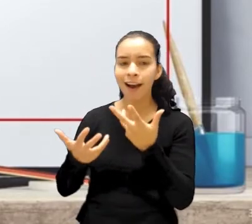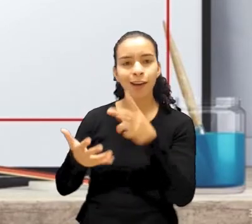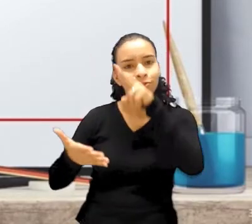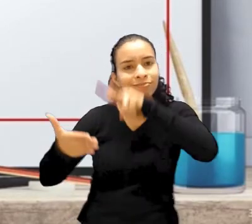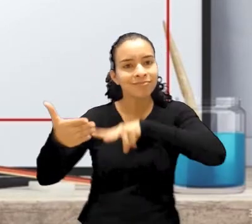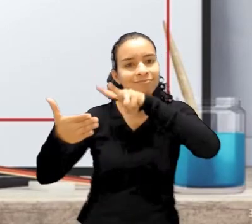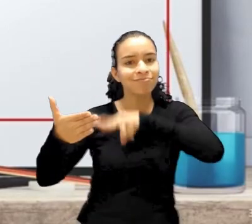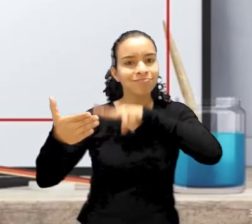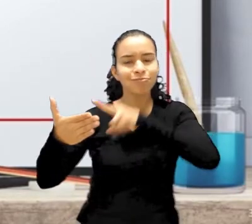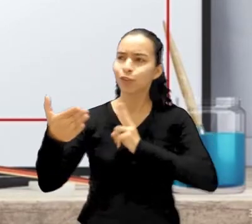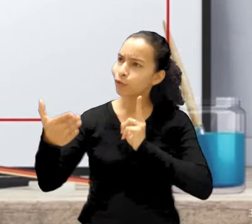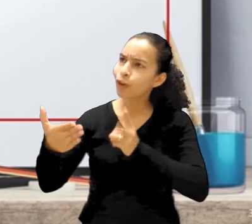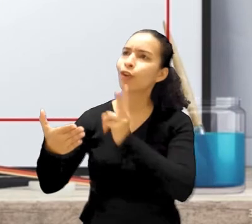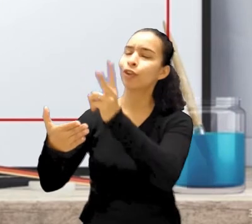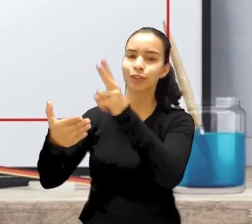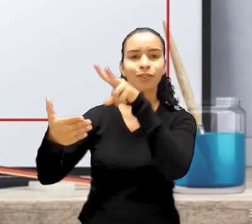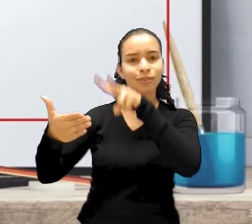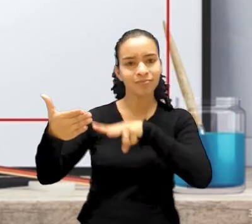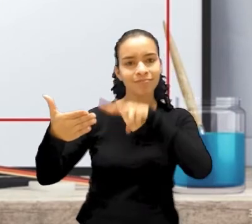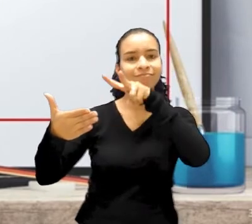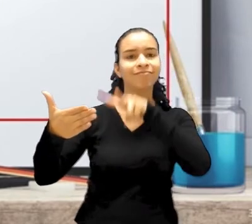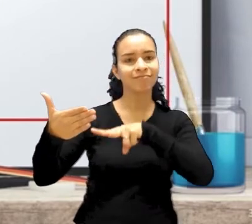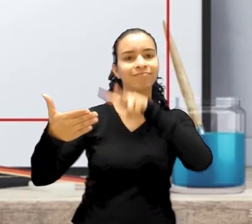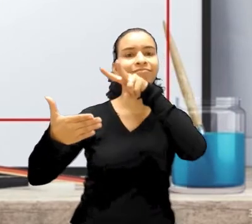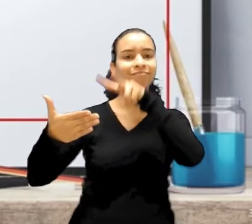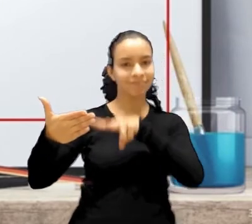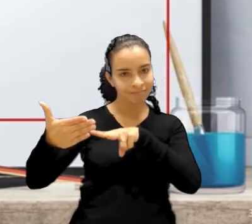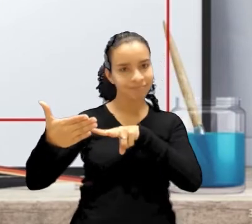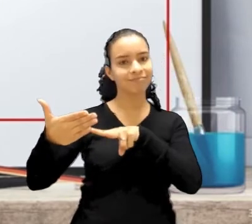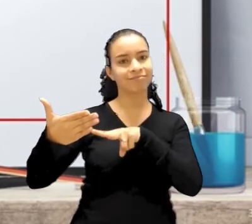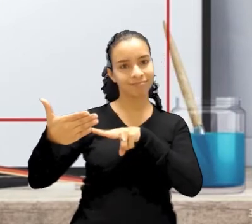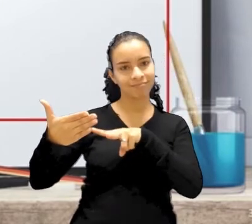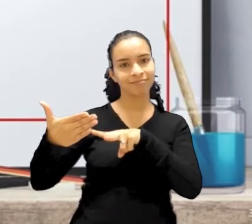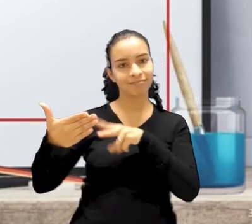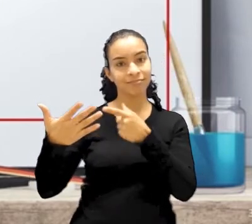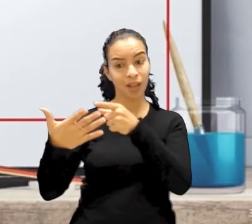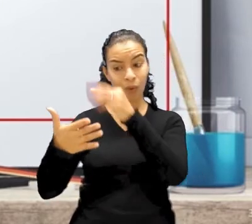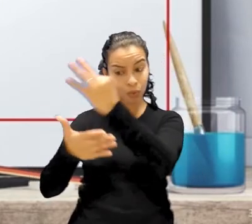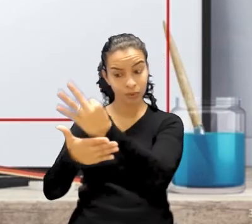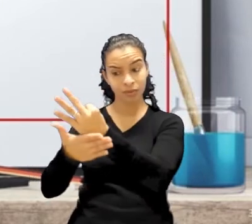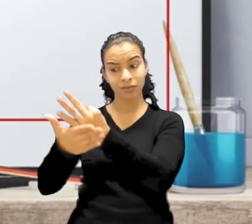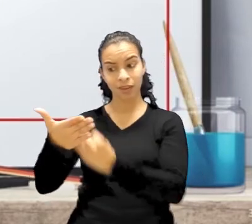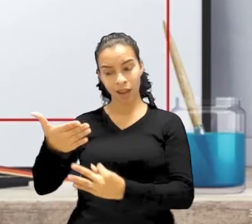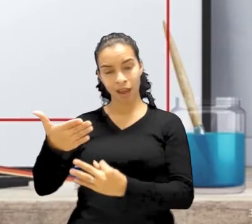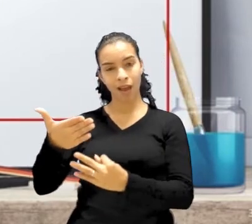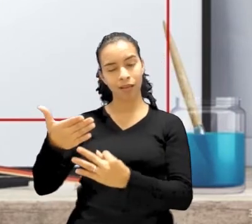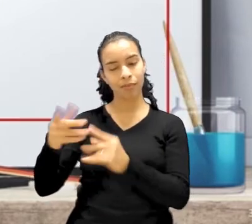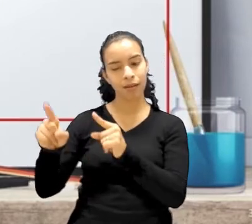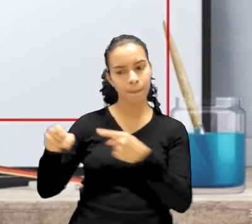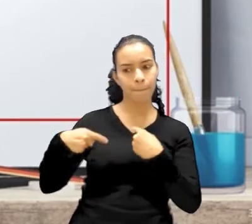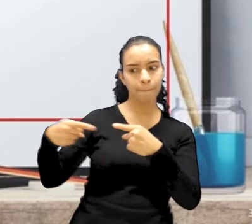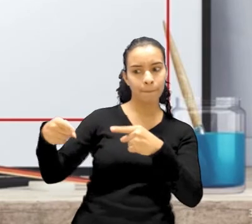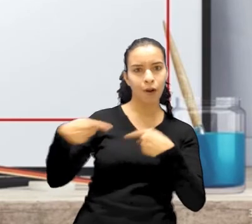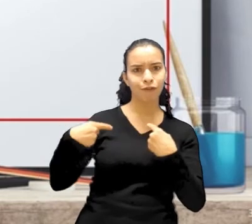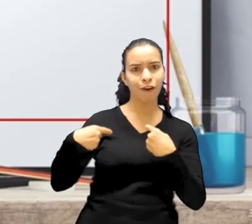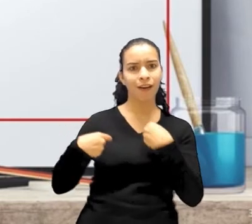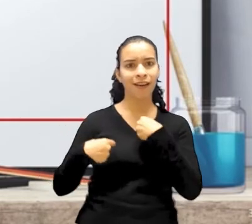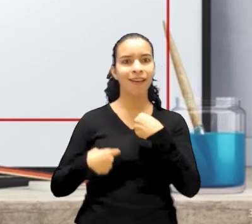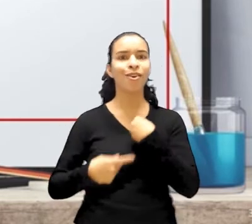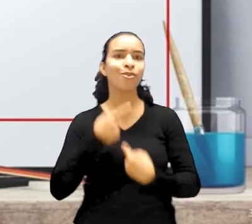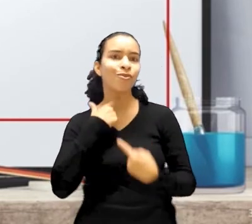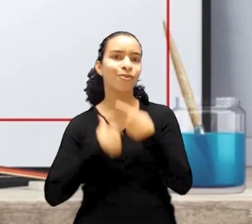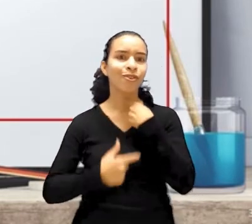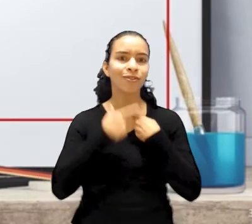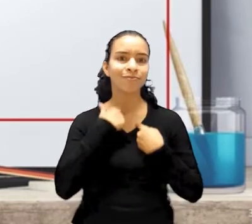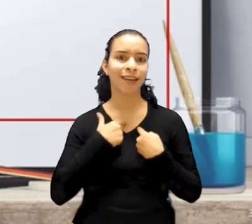títulos bem provocantes, para que o leitor tenha a vontade mesmo de querer descobrir por